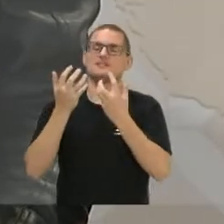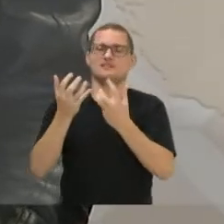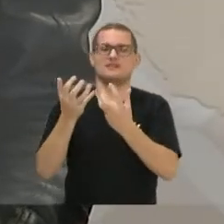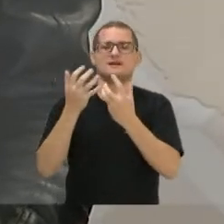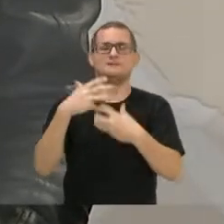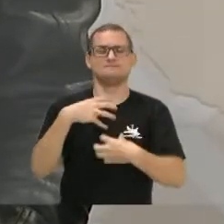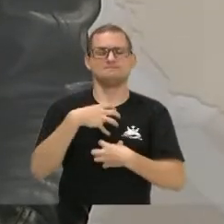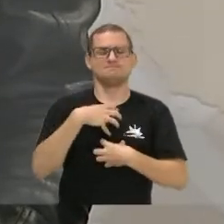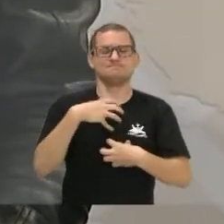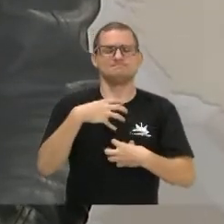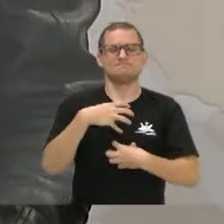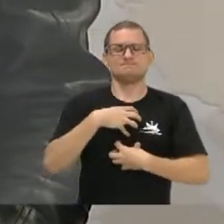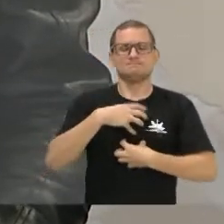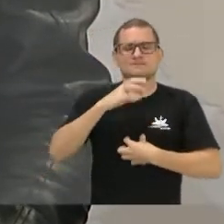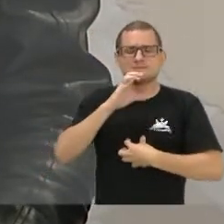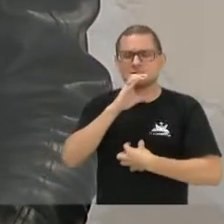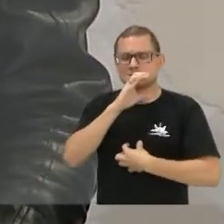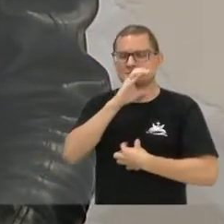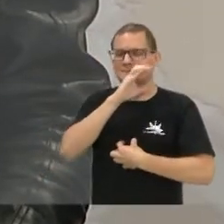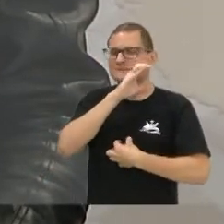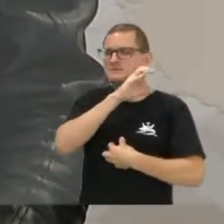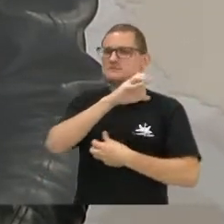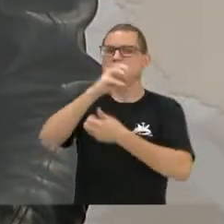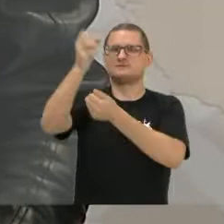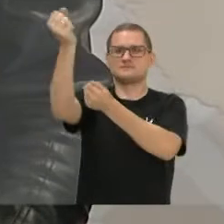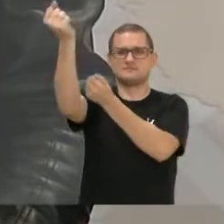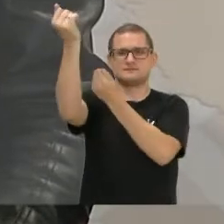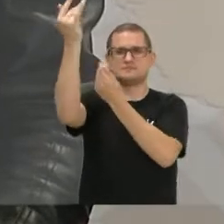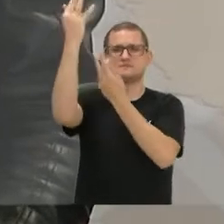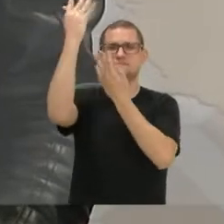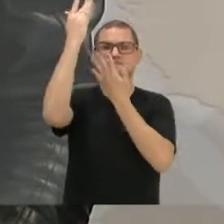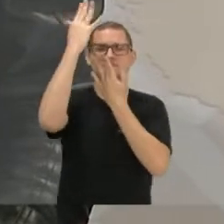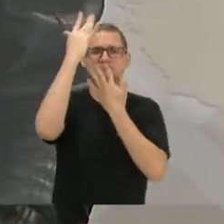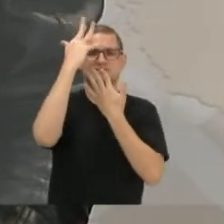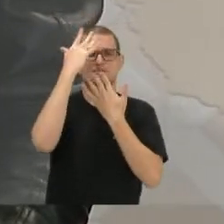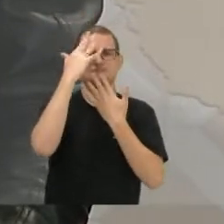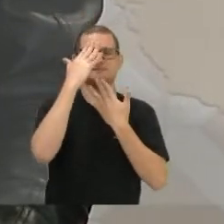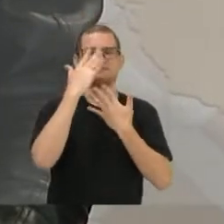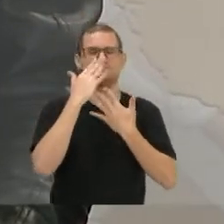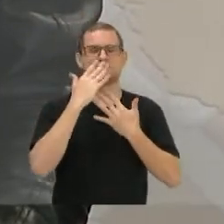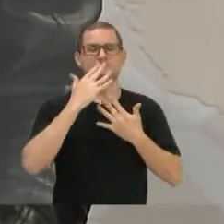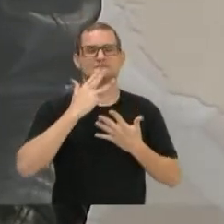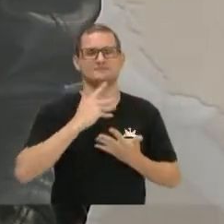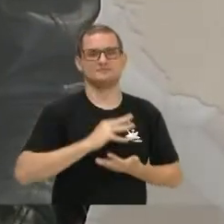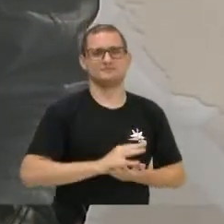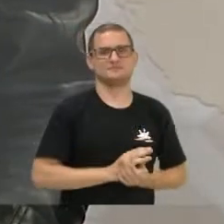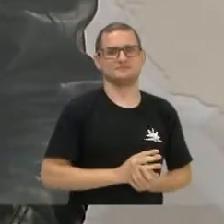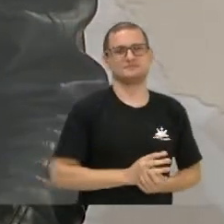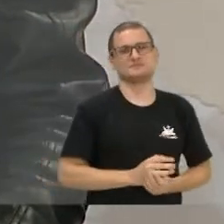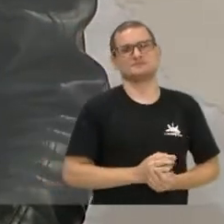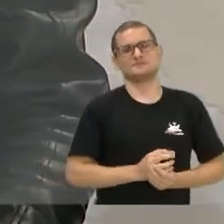eu quero sentir o calor de duas